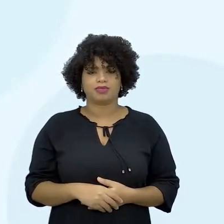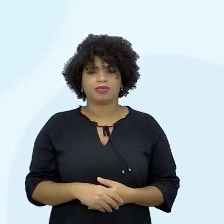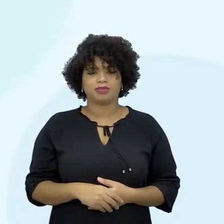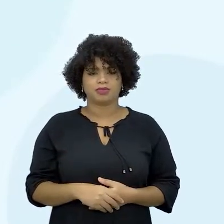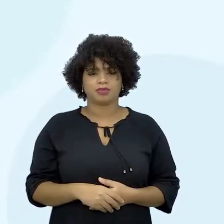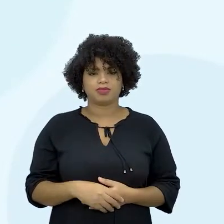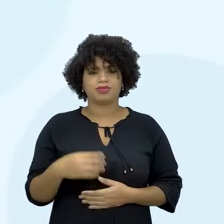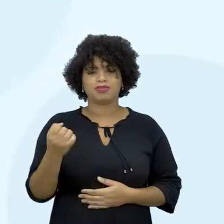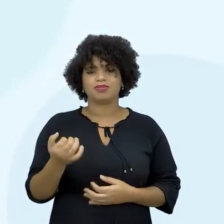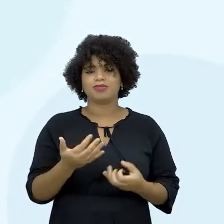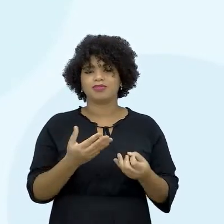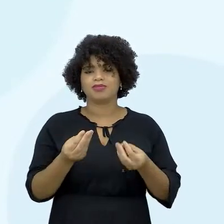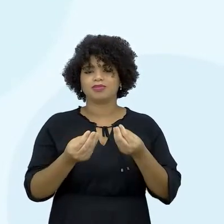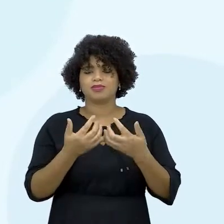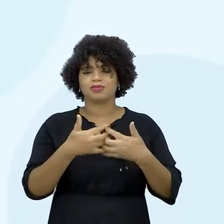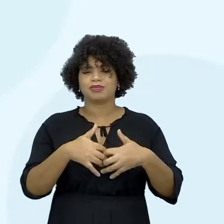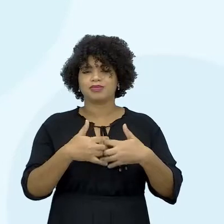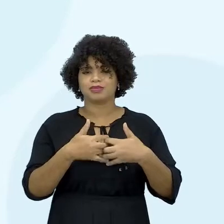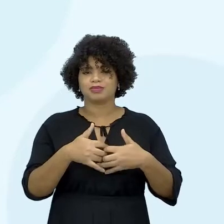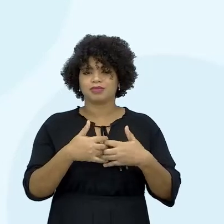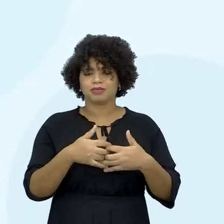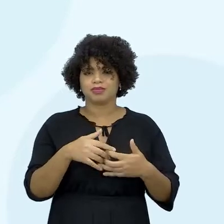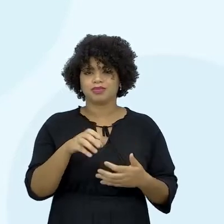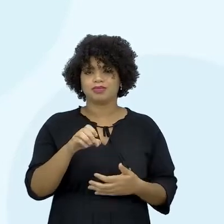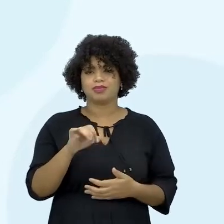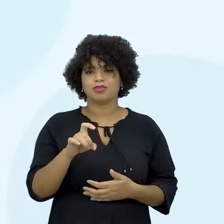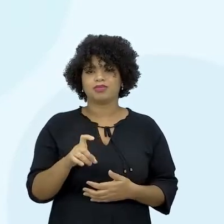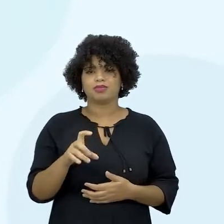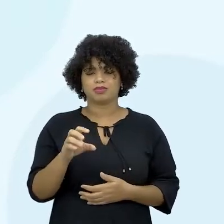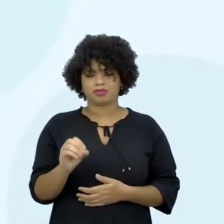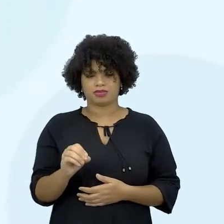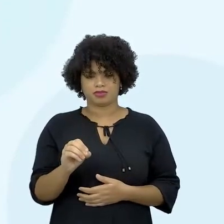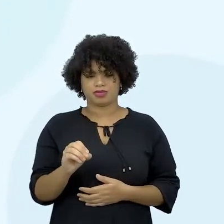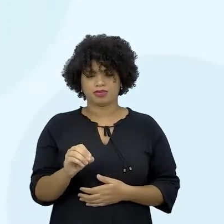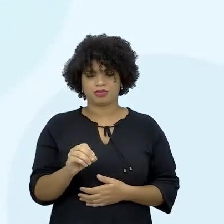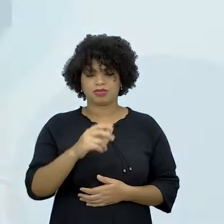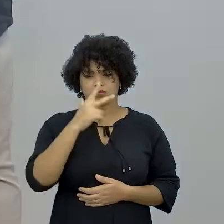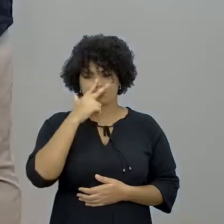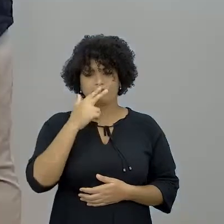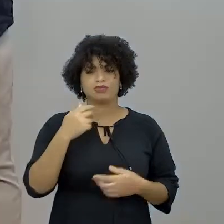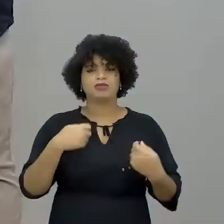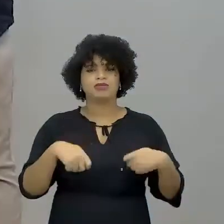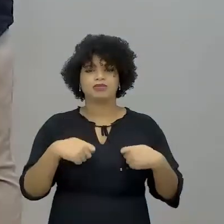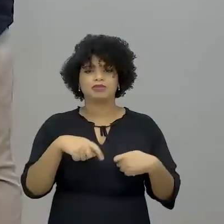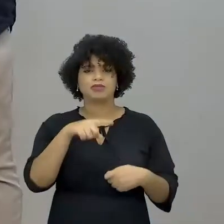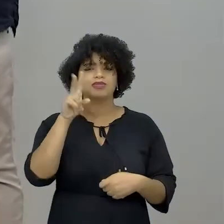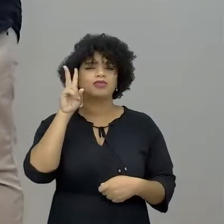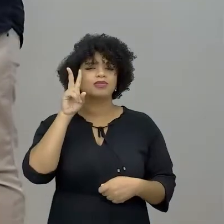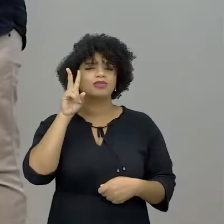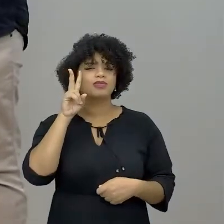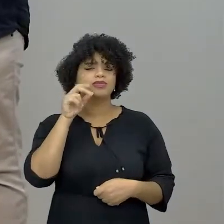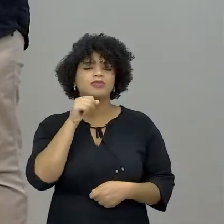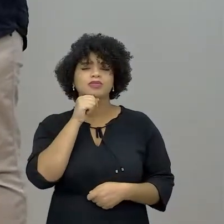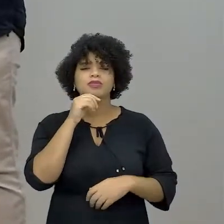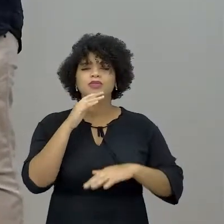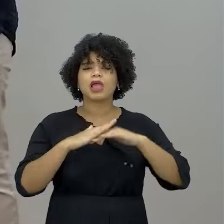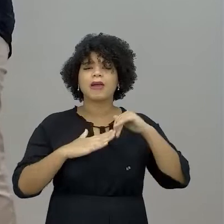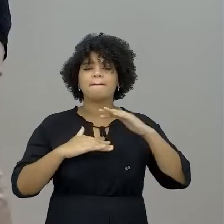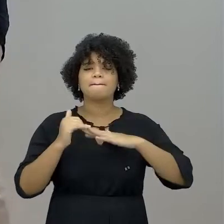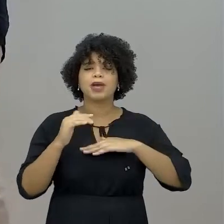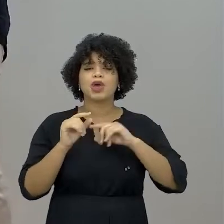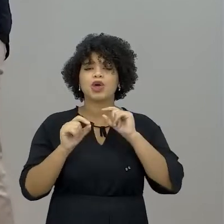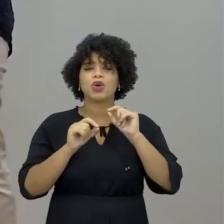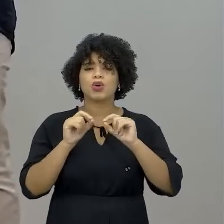para falar de eixos estruturantes, né? Eu preciso que vocês recordem o que é a habilidade.